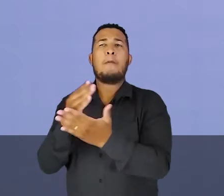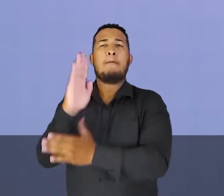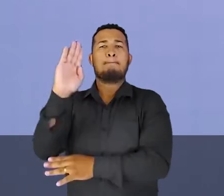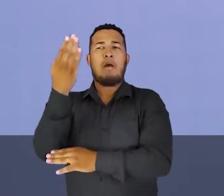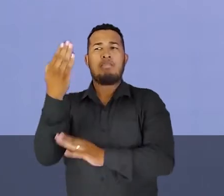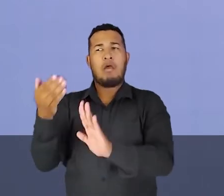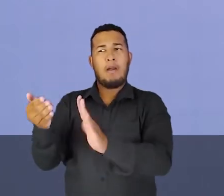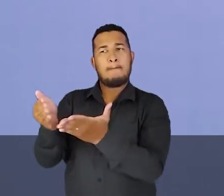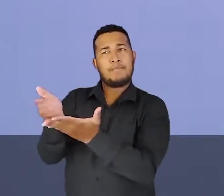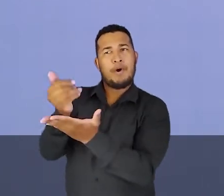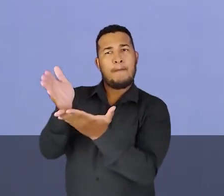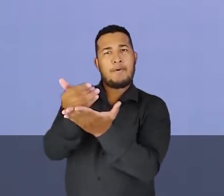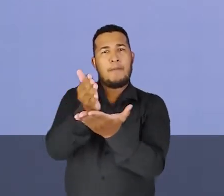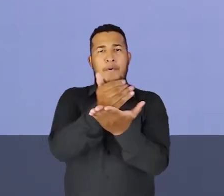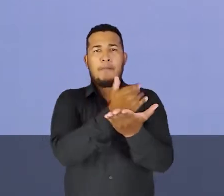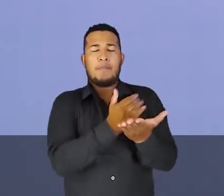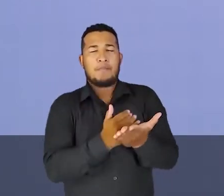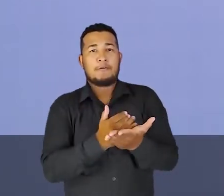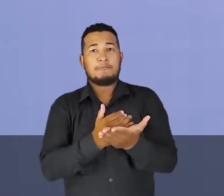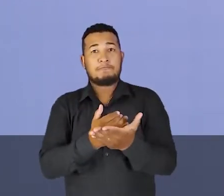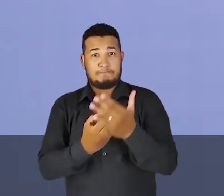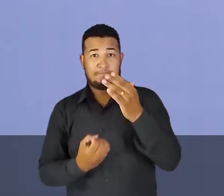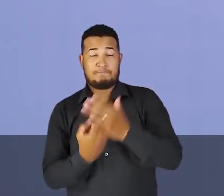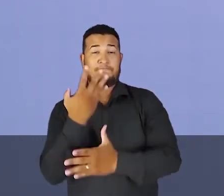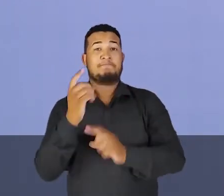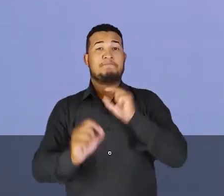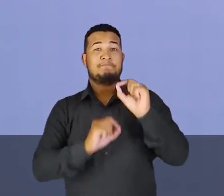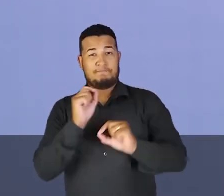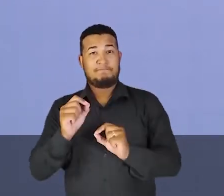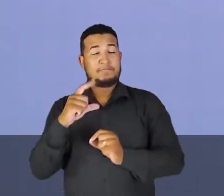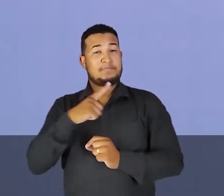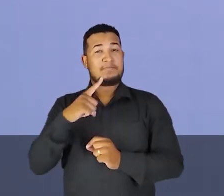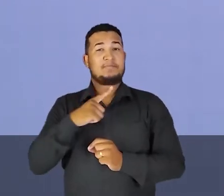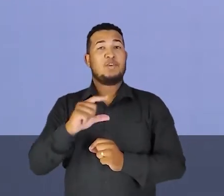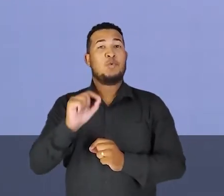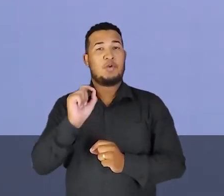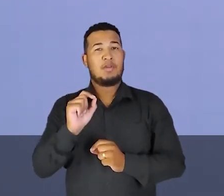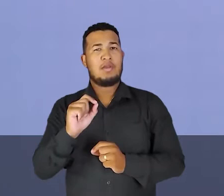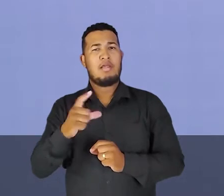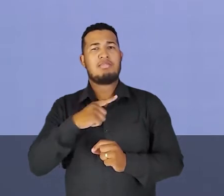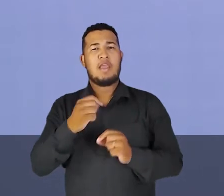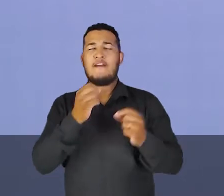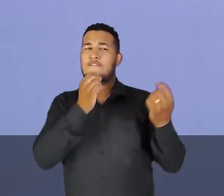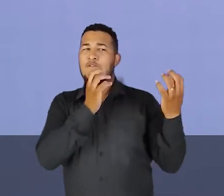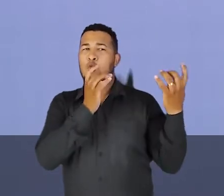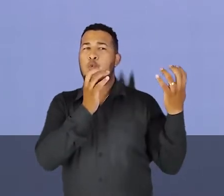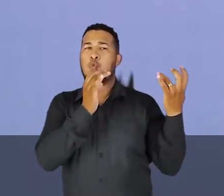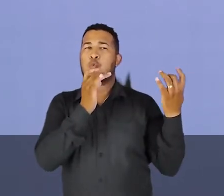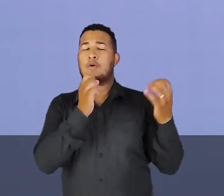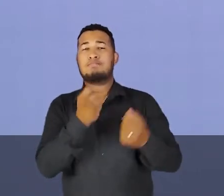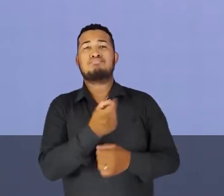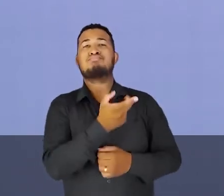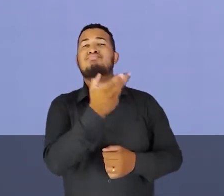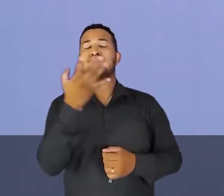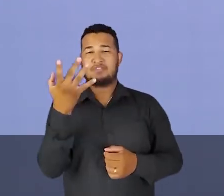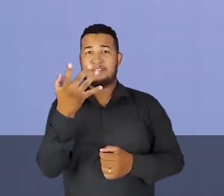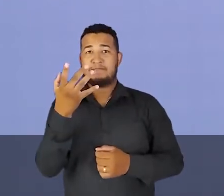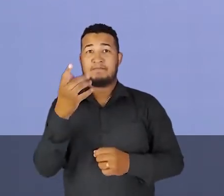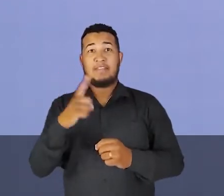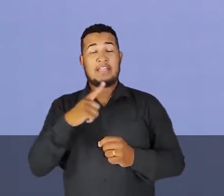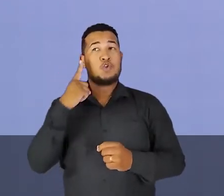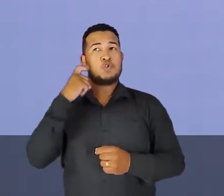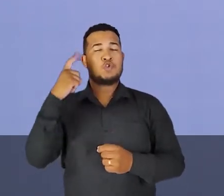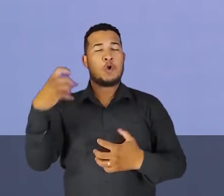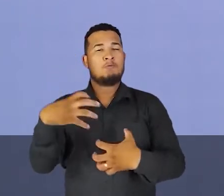que foram construídos, da onde foram construídos uma série de flautas, né, que passaram a produzir esse som